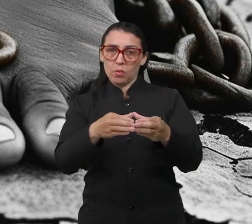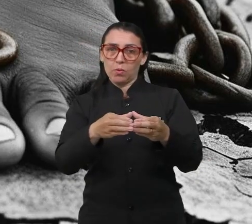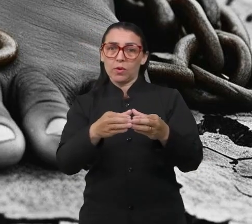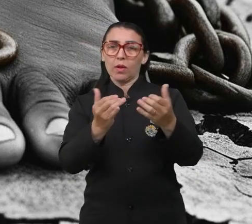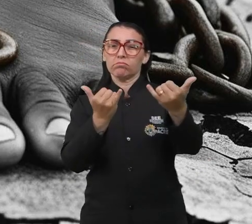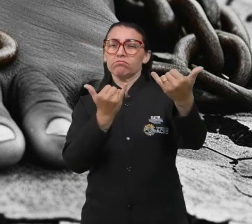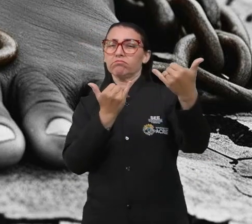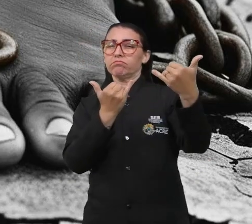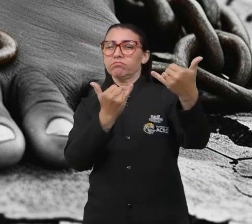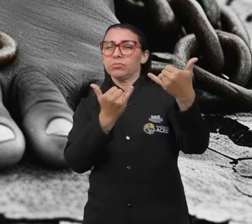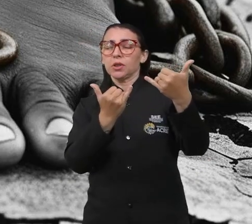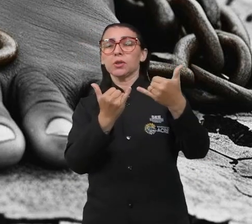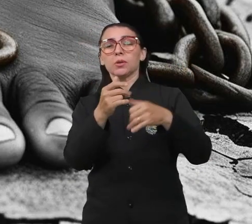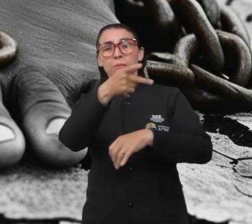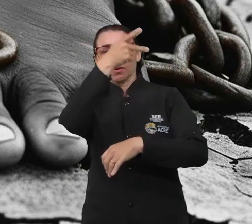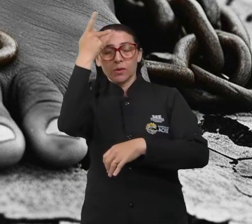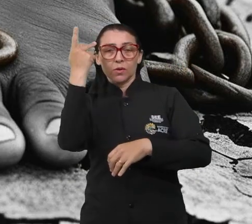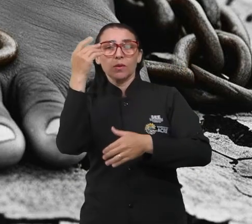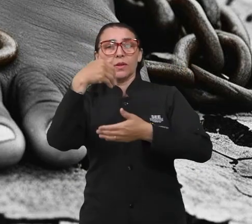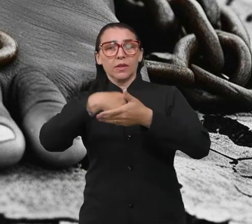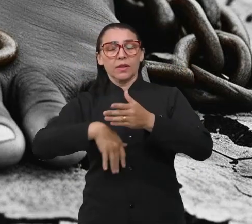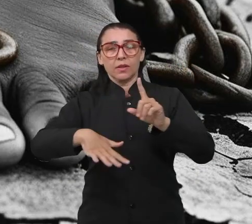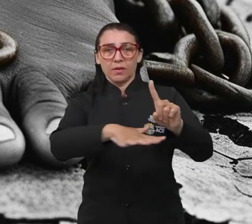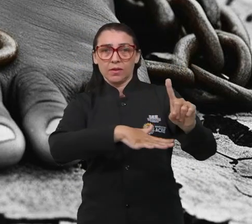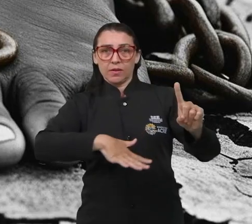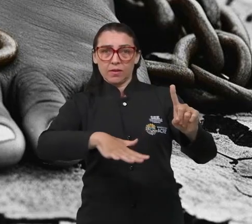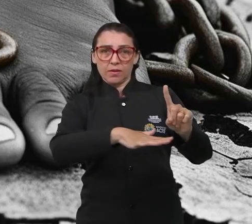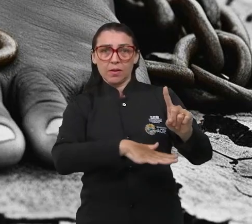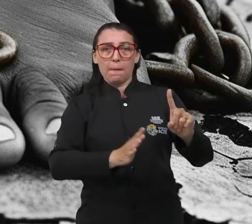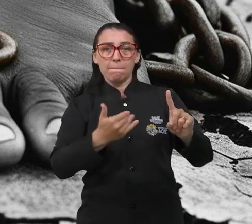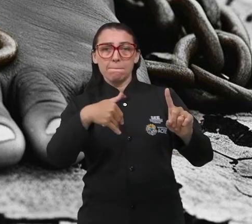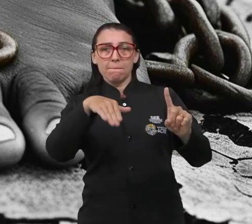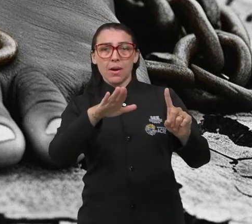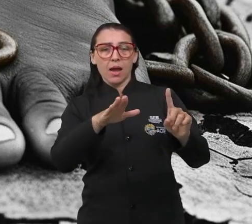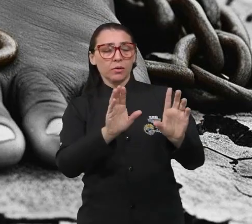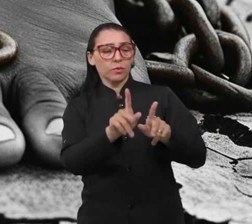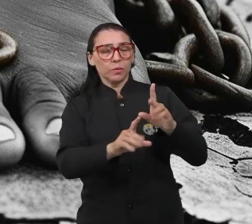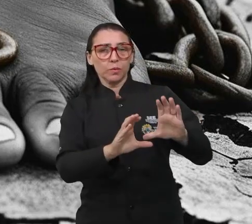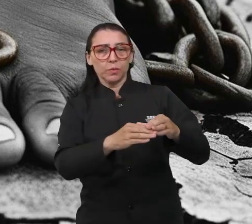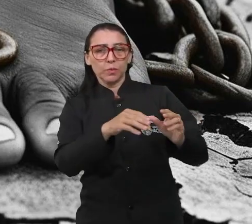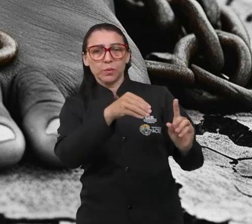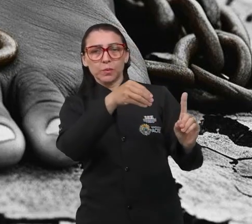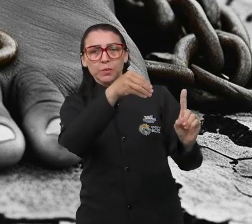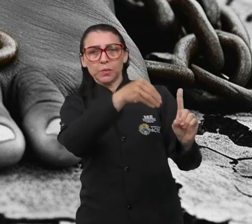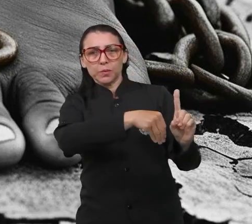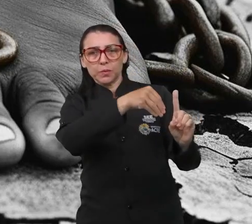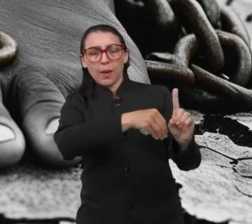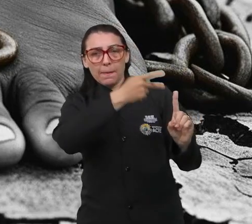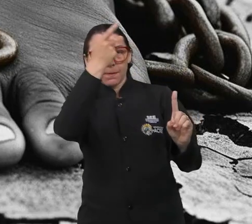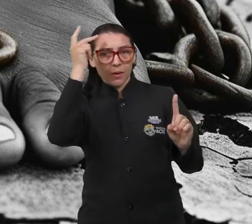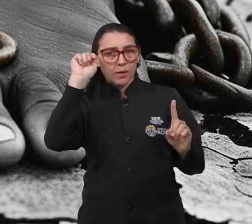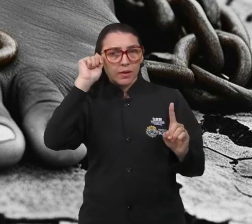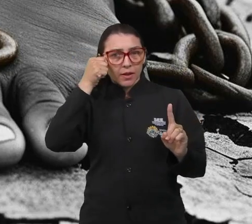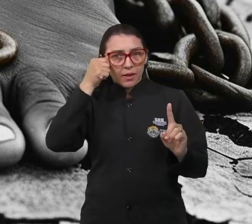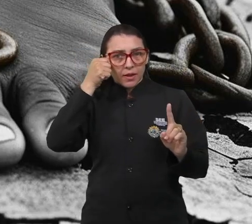de pessoas dentro da sociedade consideradas aí o grupo mais vulnerável, que são pessoas